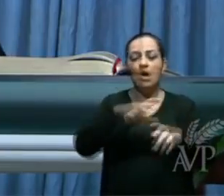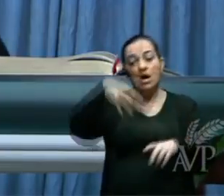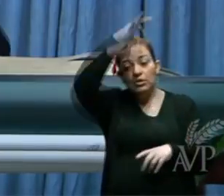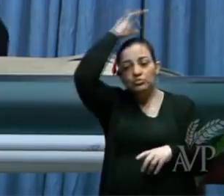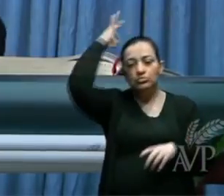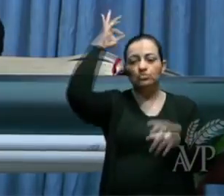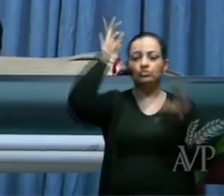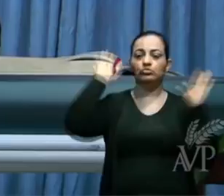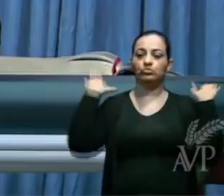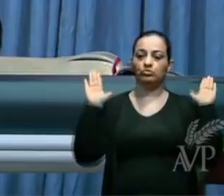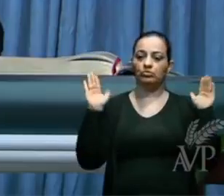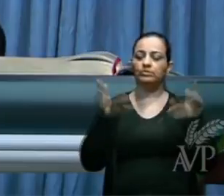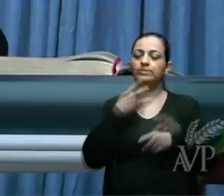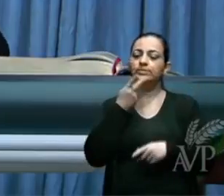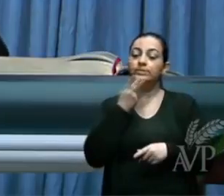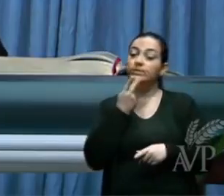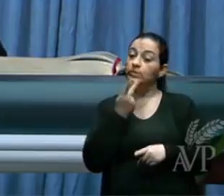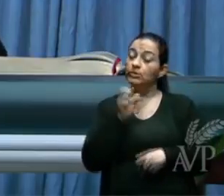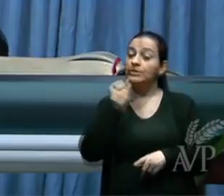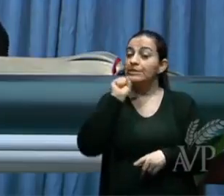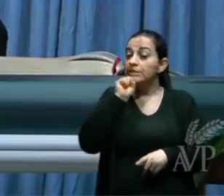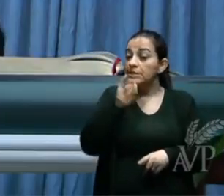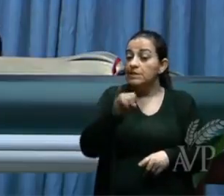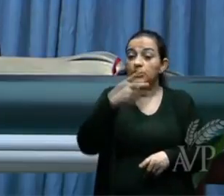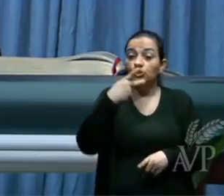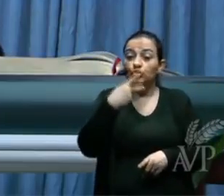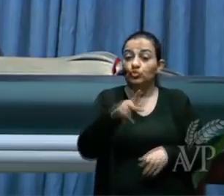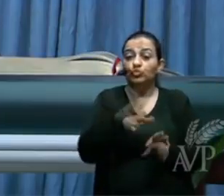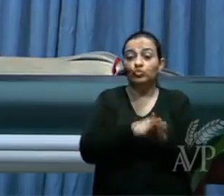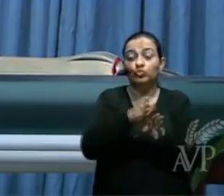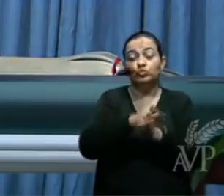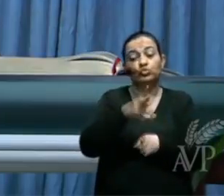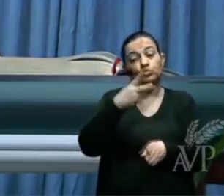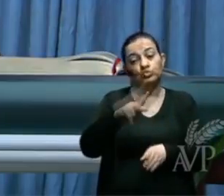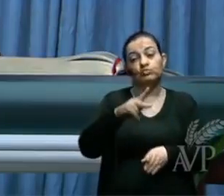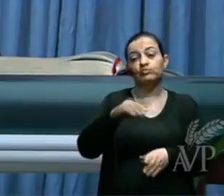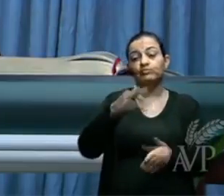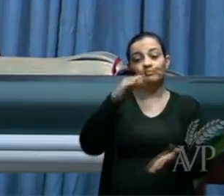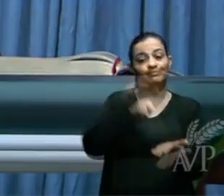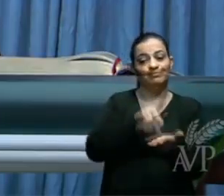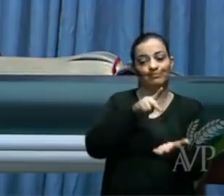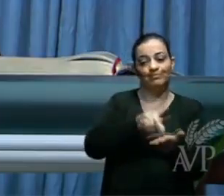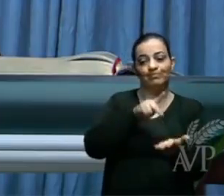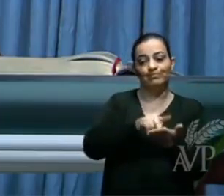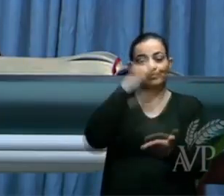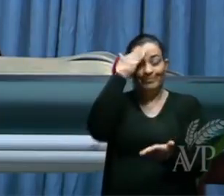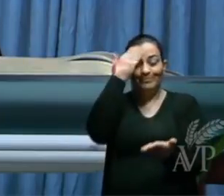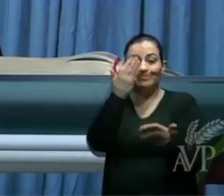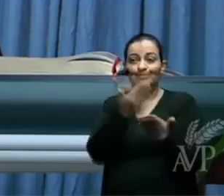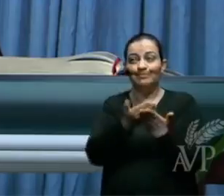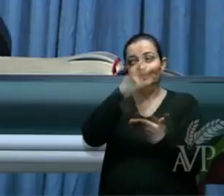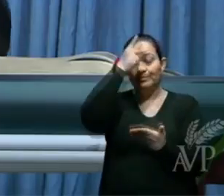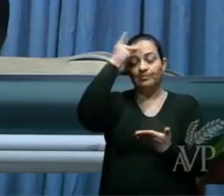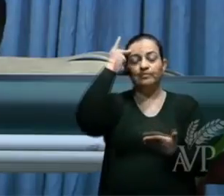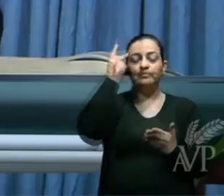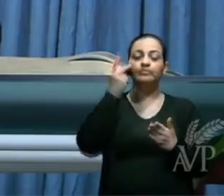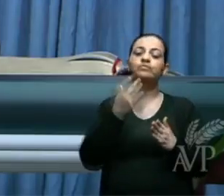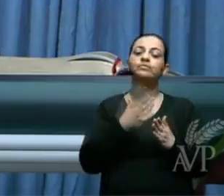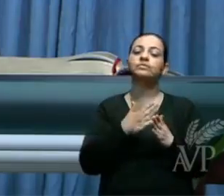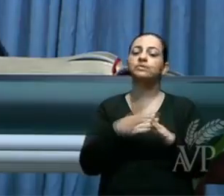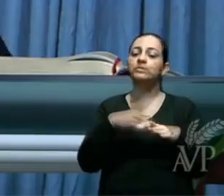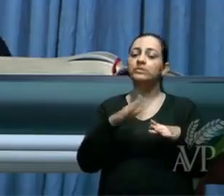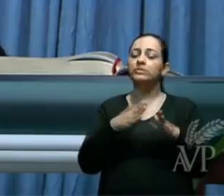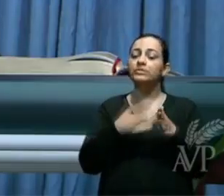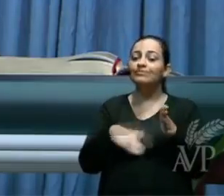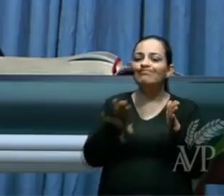disse tu for sincero e fizer com que o povo crente chegar ao tempo em